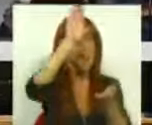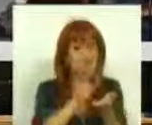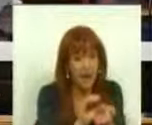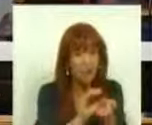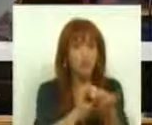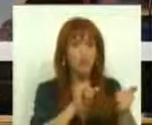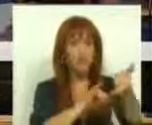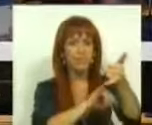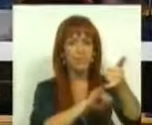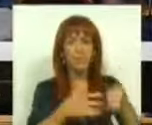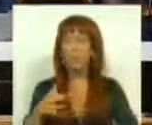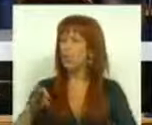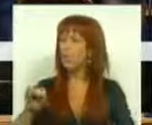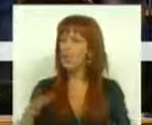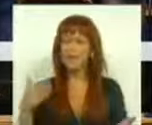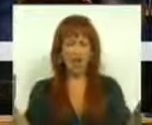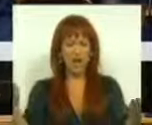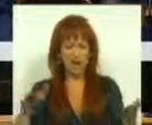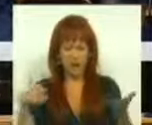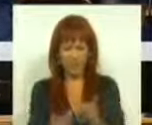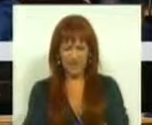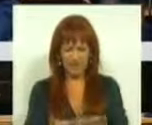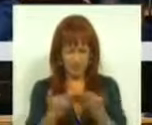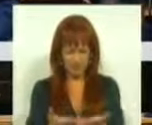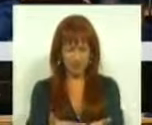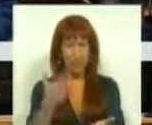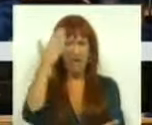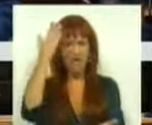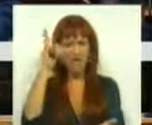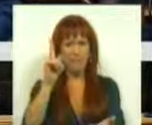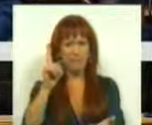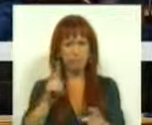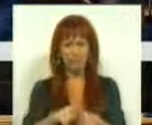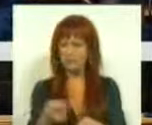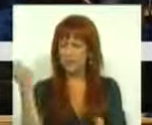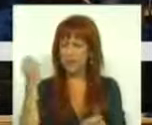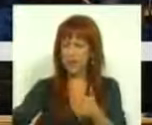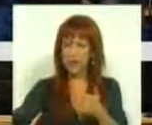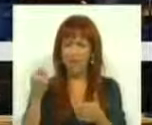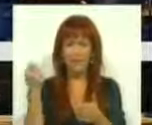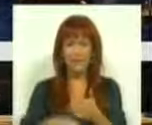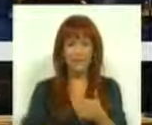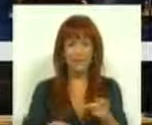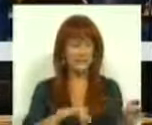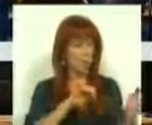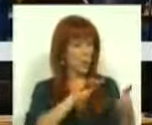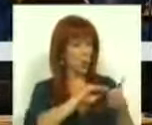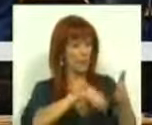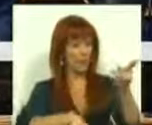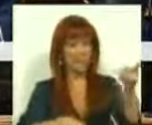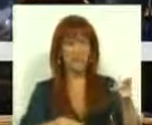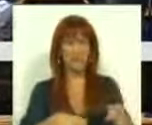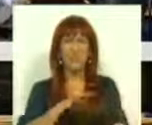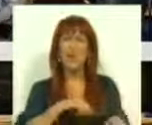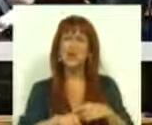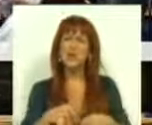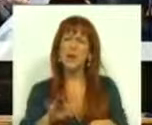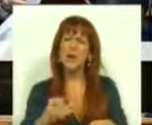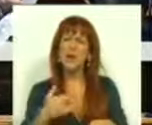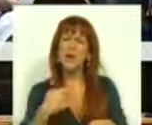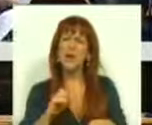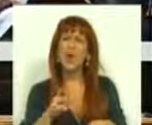concessionárias. O Partido Socialista apresenta uma proposta que prevê uma taxação sobre estes contratos. Oh, deputado Pedro Marques, peço